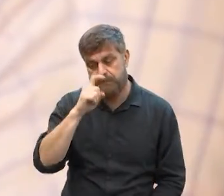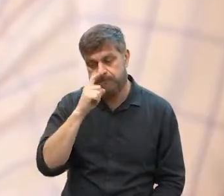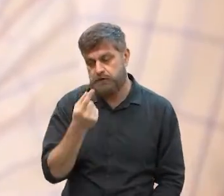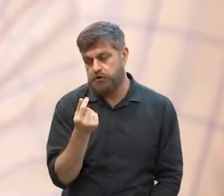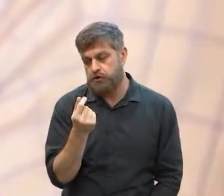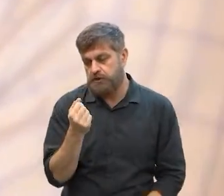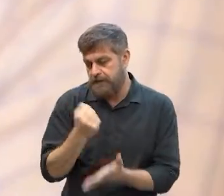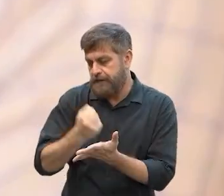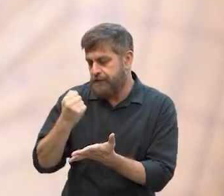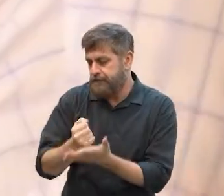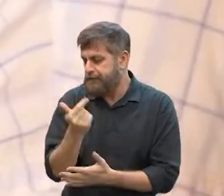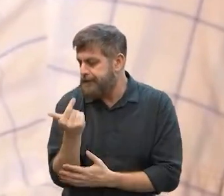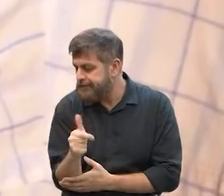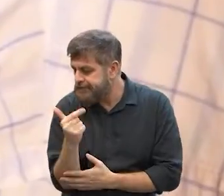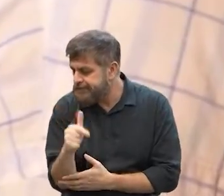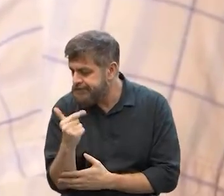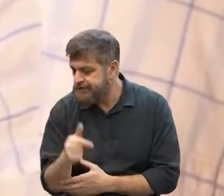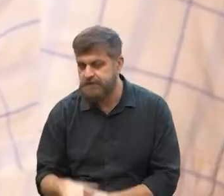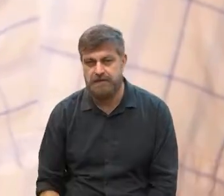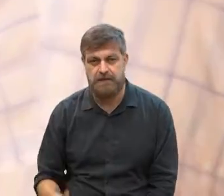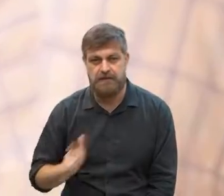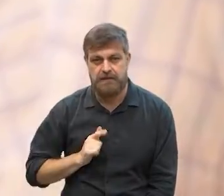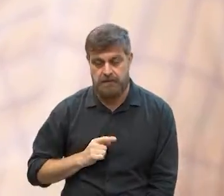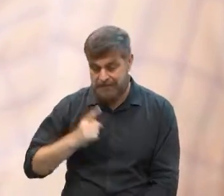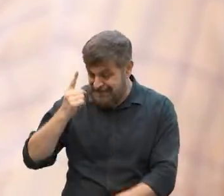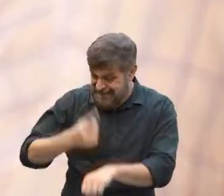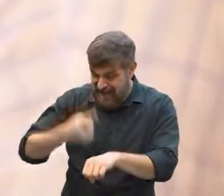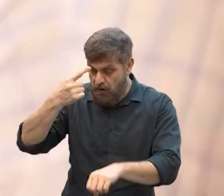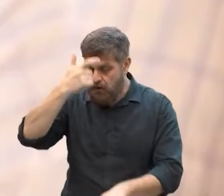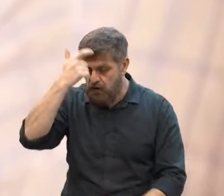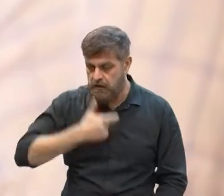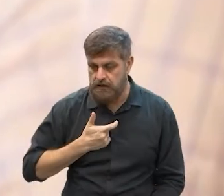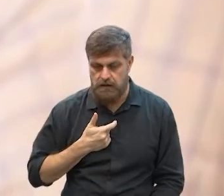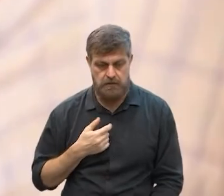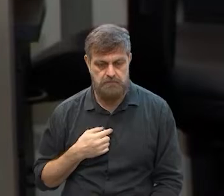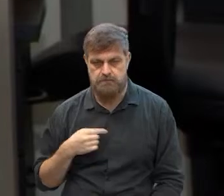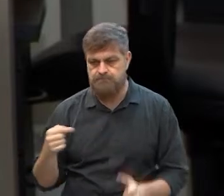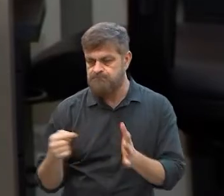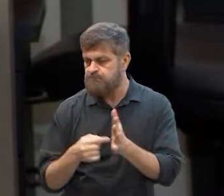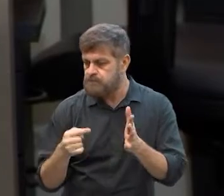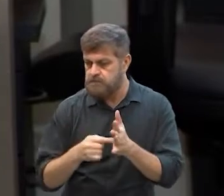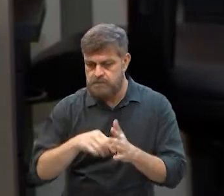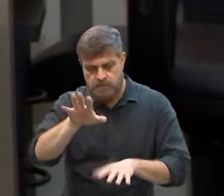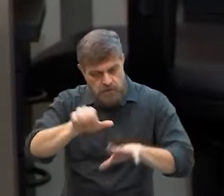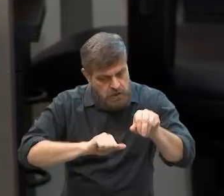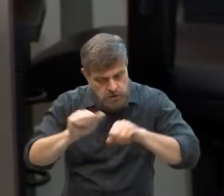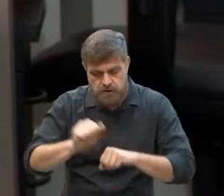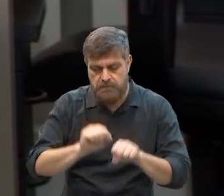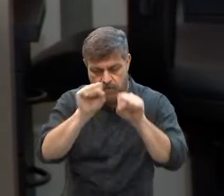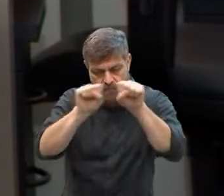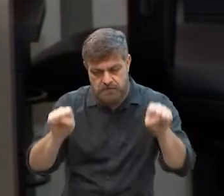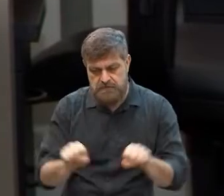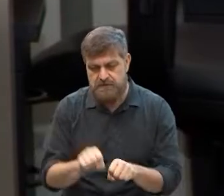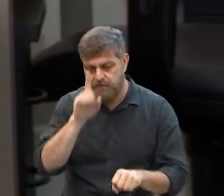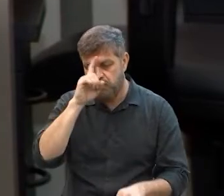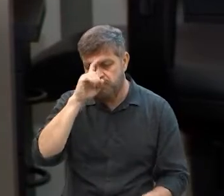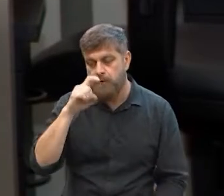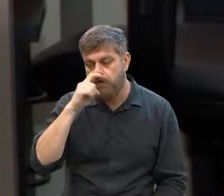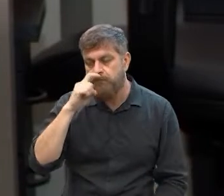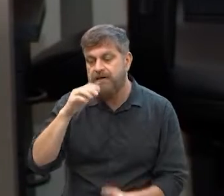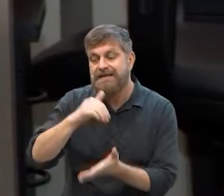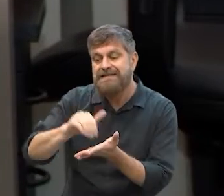né, de contratos, tudo. Então, imediatamente nós acionamos a Rede Ouro Verde, a Secretaria